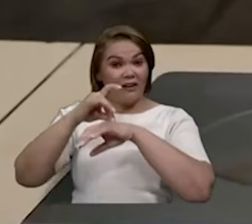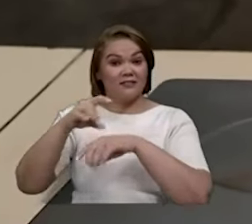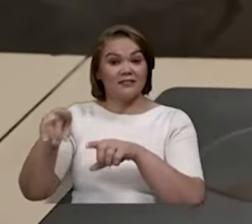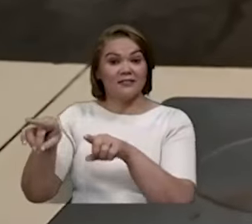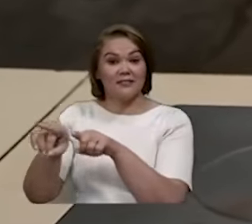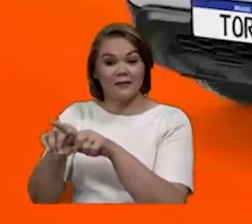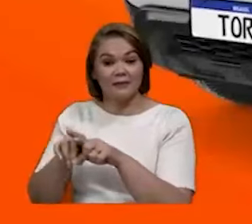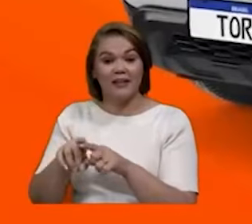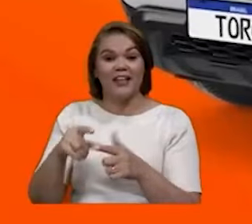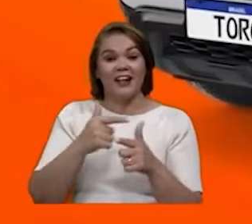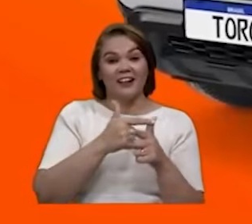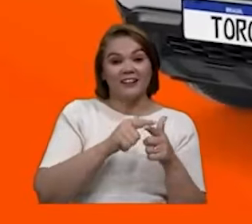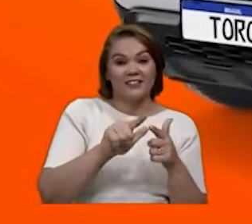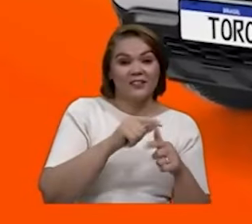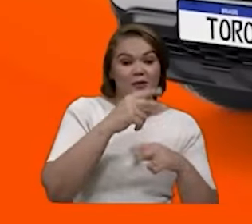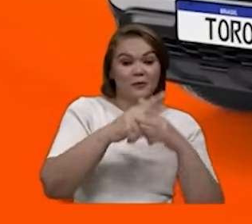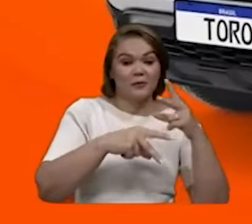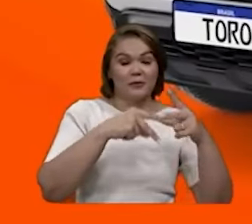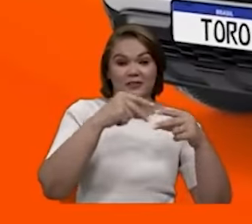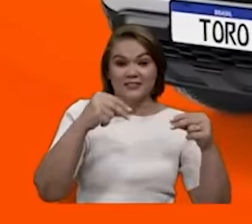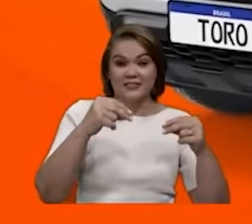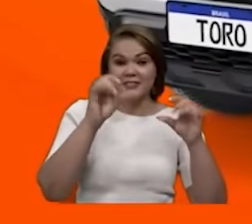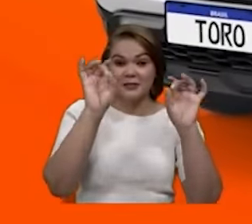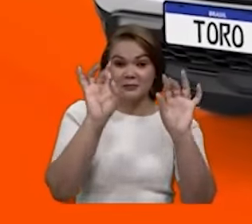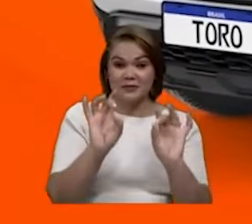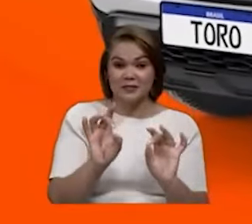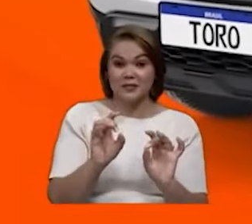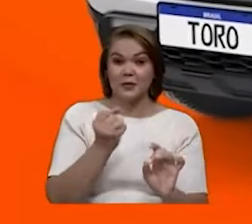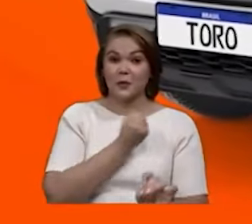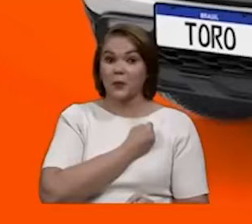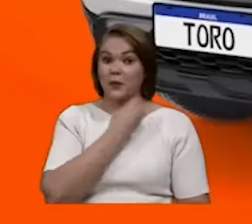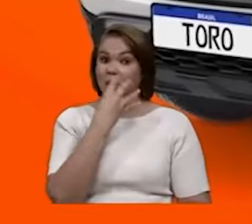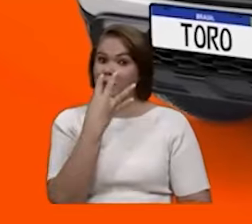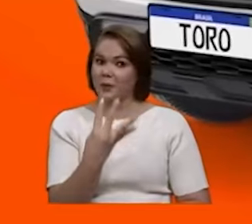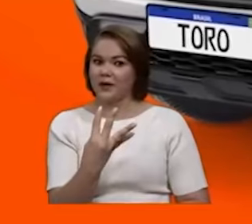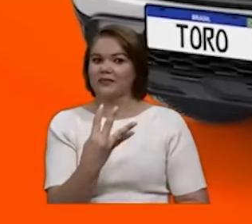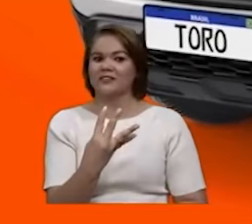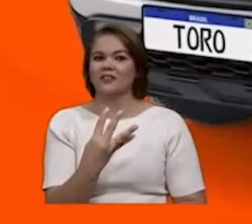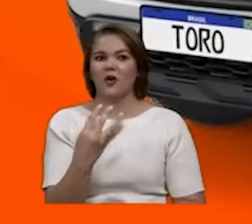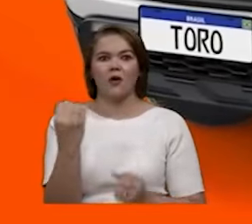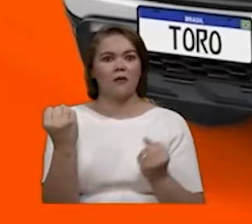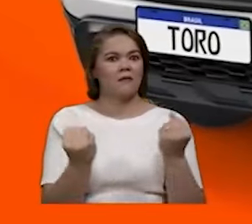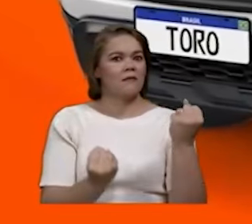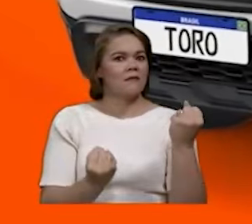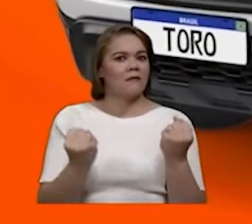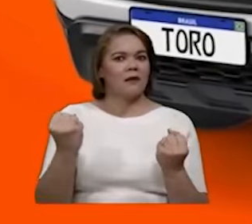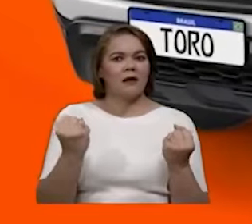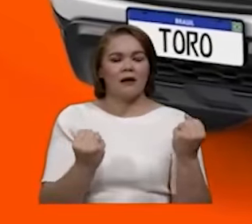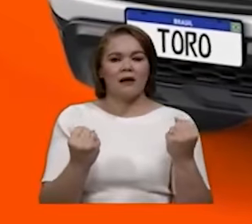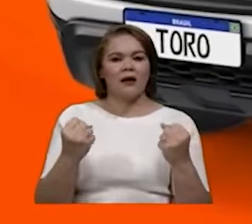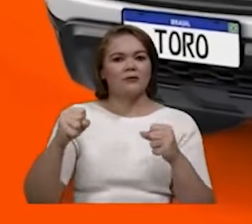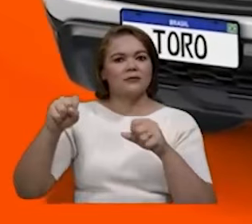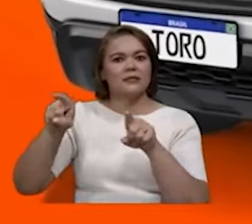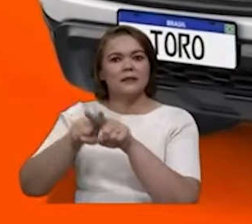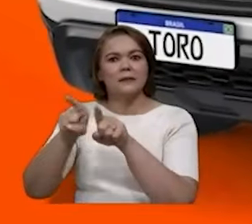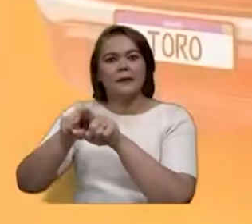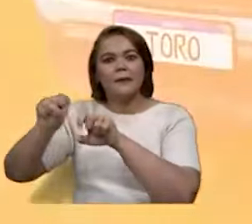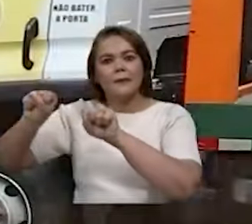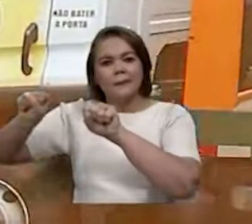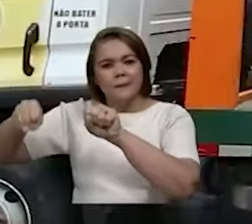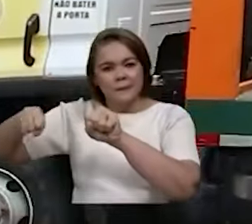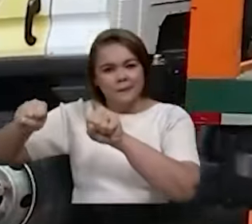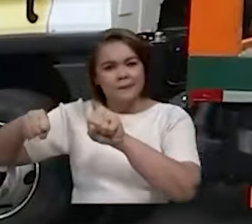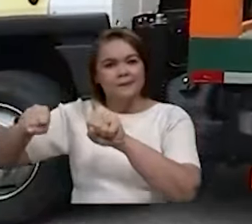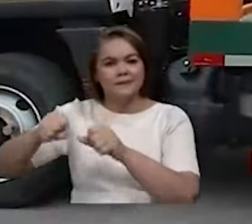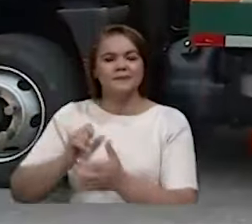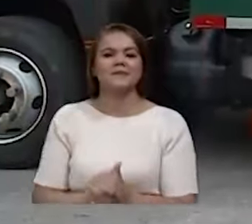ela dividiu o prêmio especial de número 4, um carrão e uma super moto.